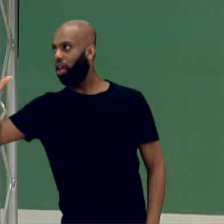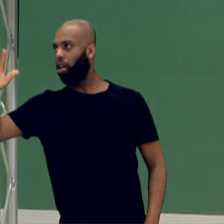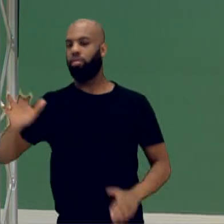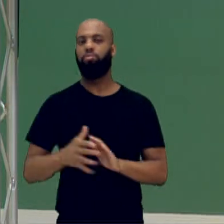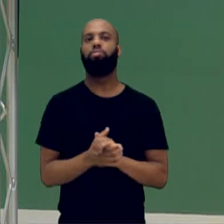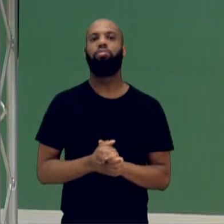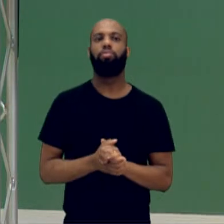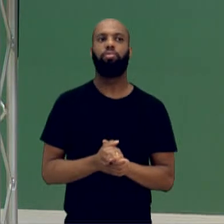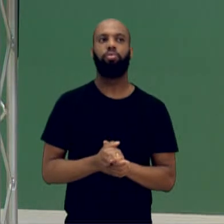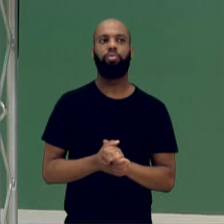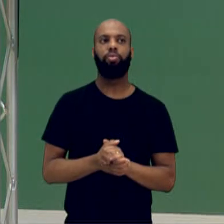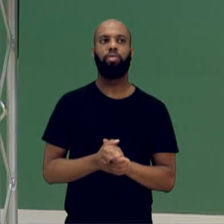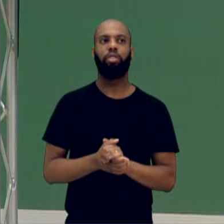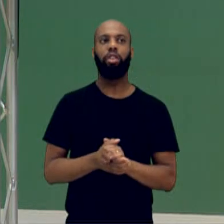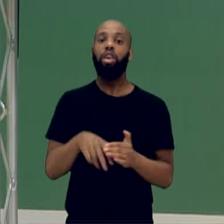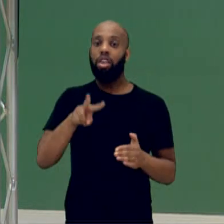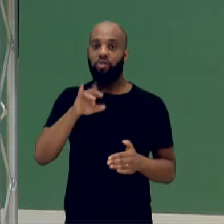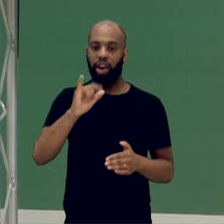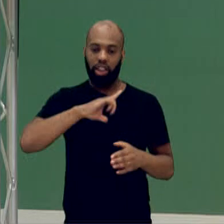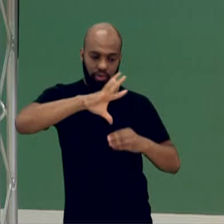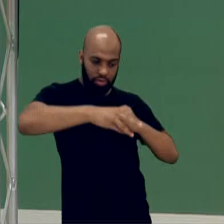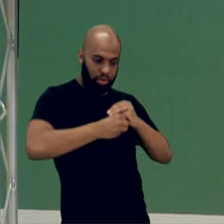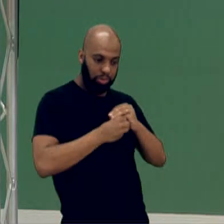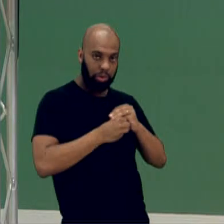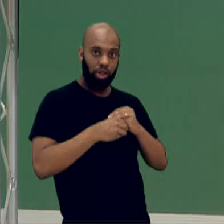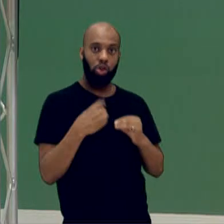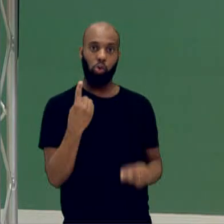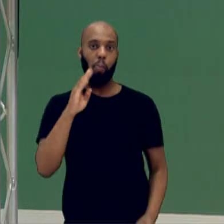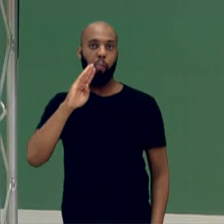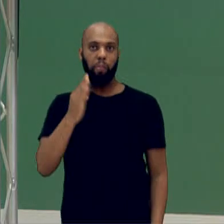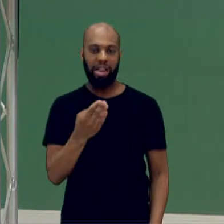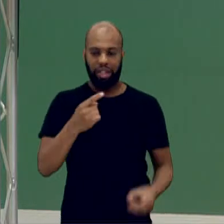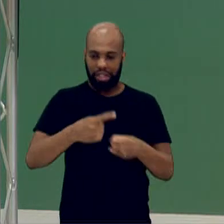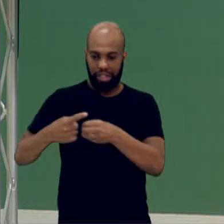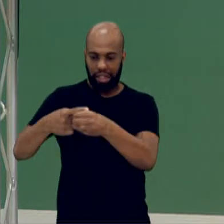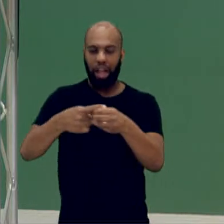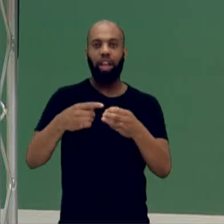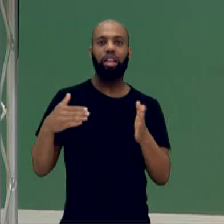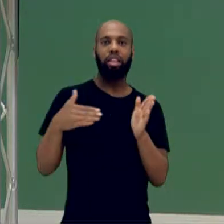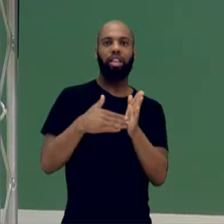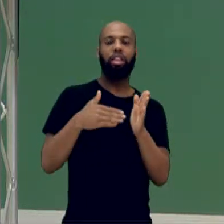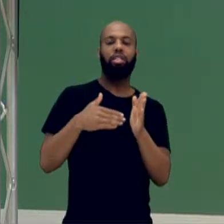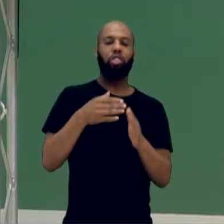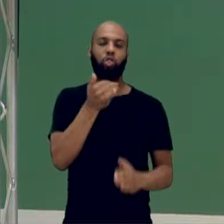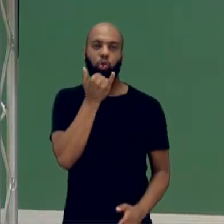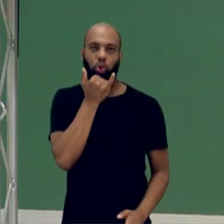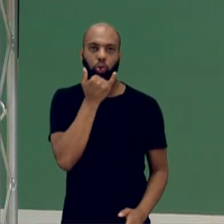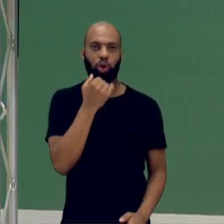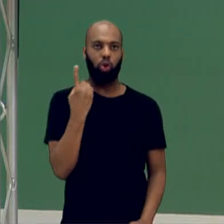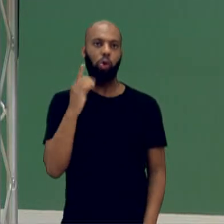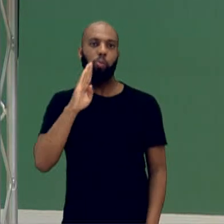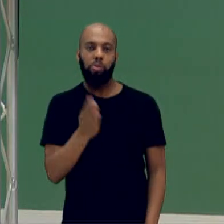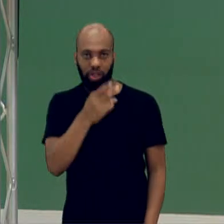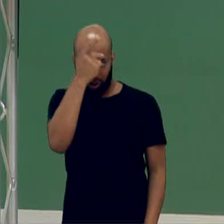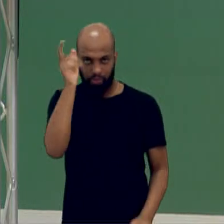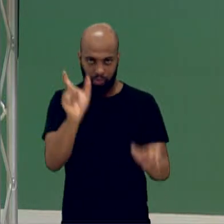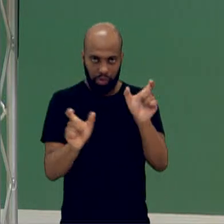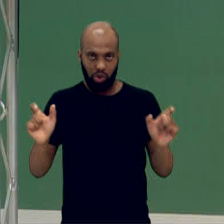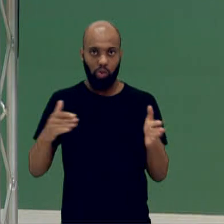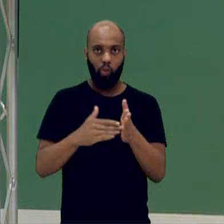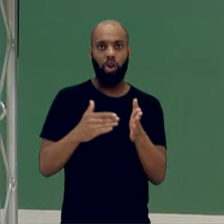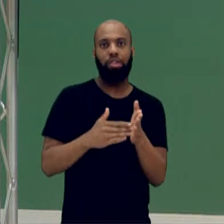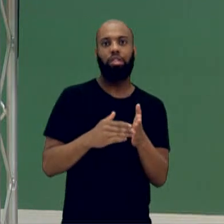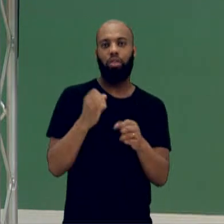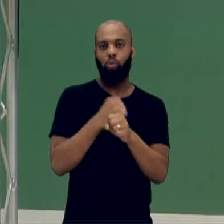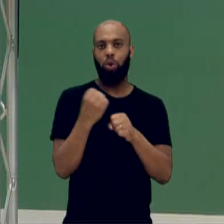região adicionará outro 1 bilhão de cidades até 2040, de pessoas, né, em suas cidades até 2040.